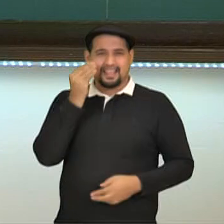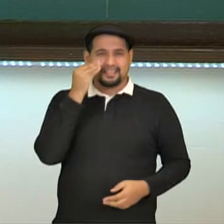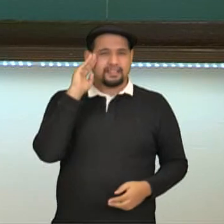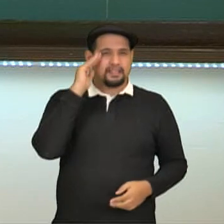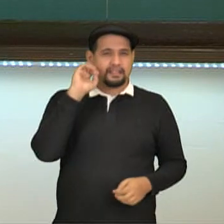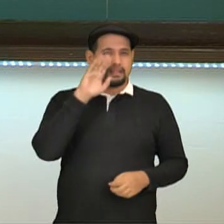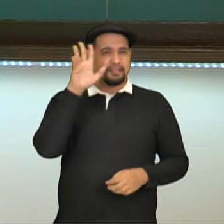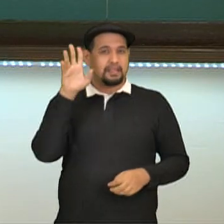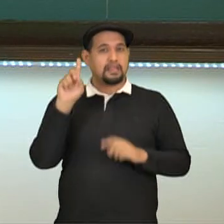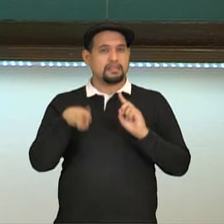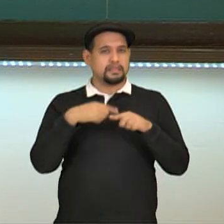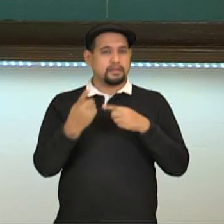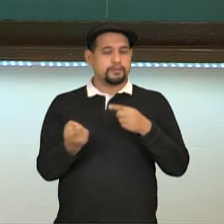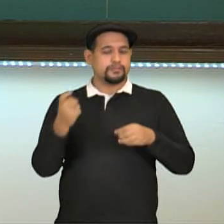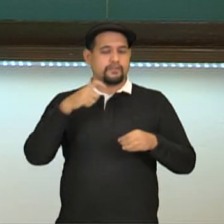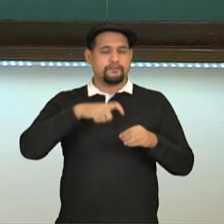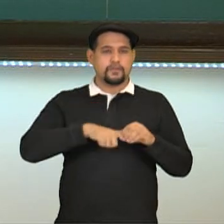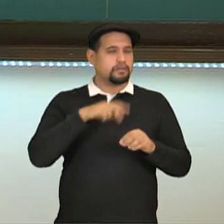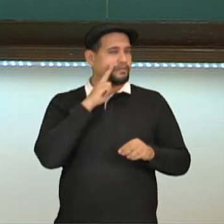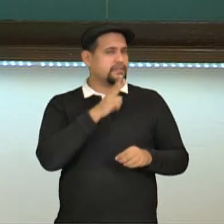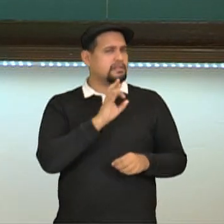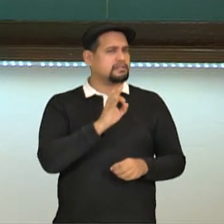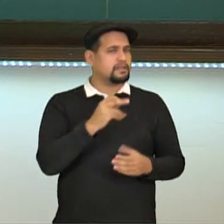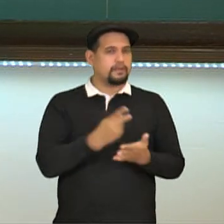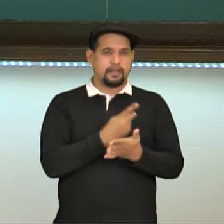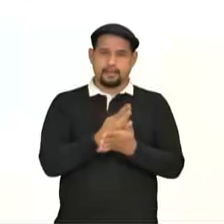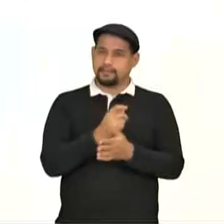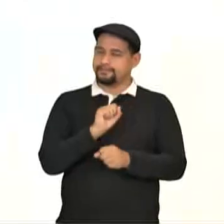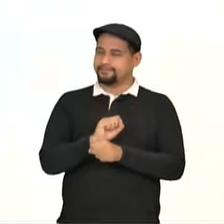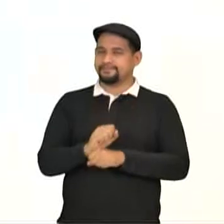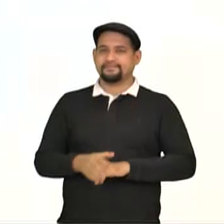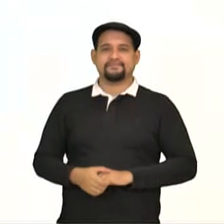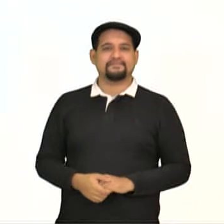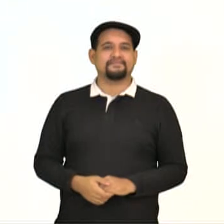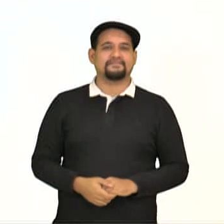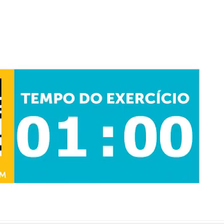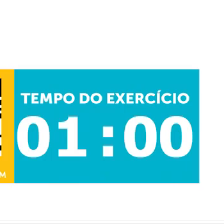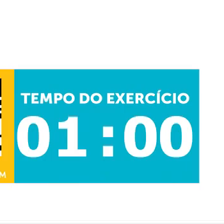nessa afirmação e me digam se está correto ou não, que a gente já volta.